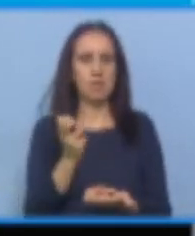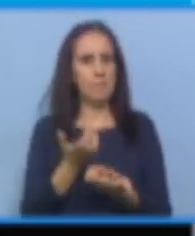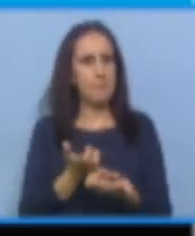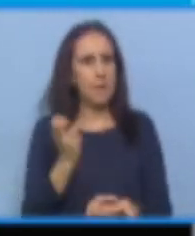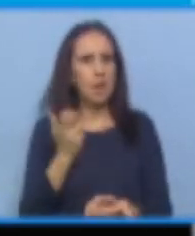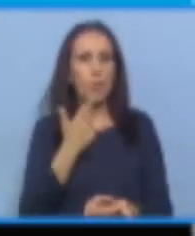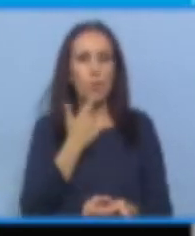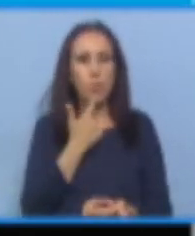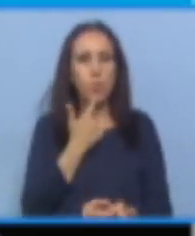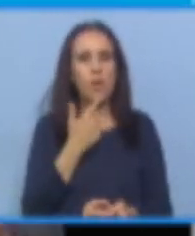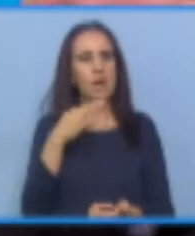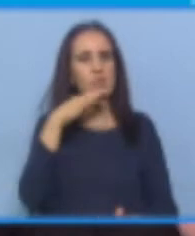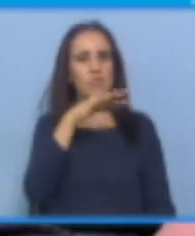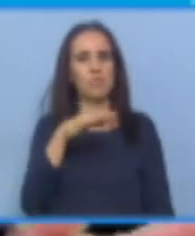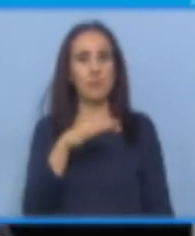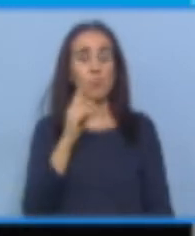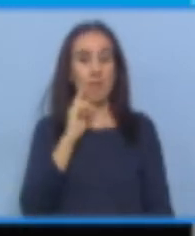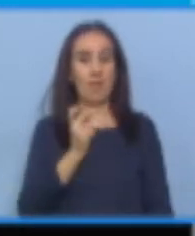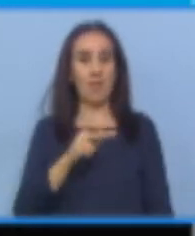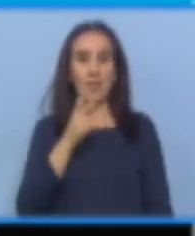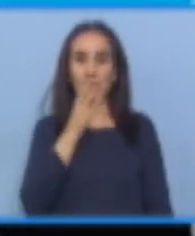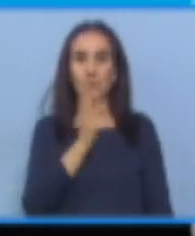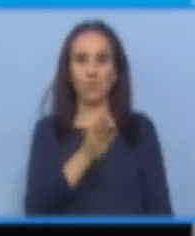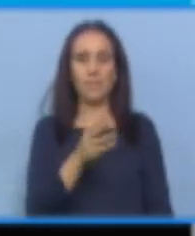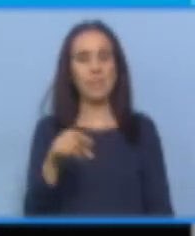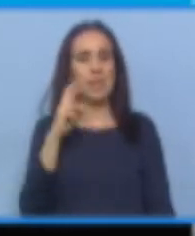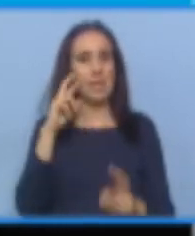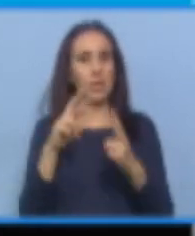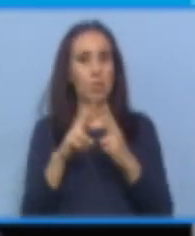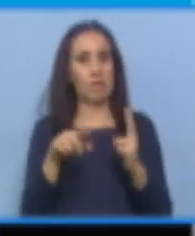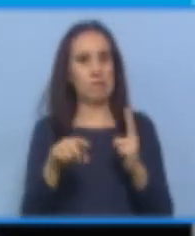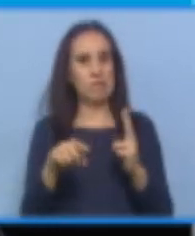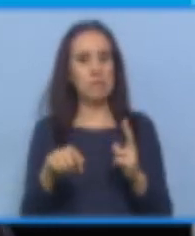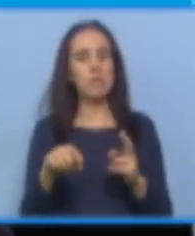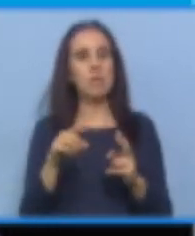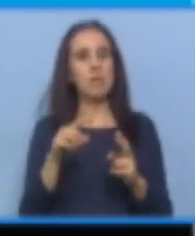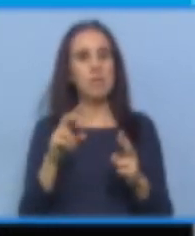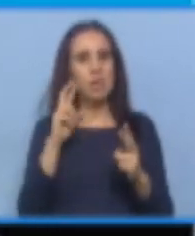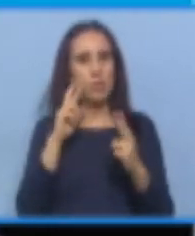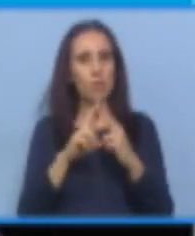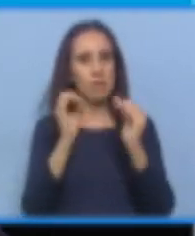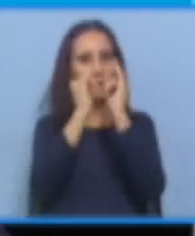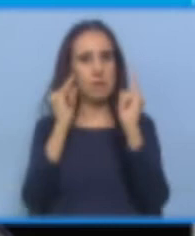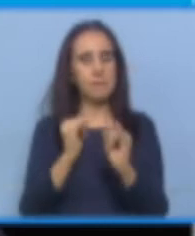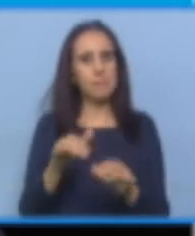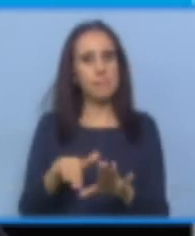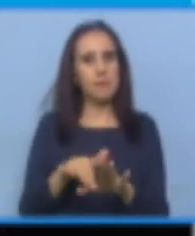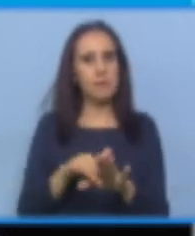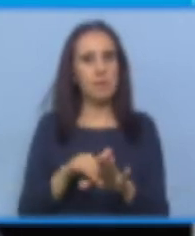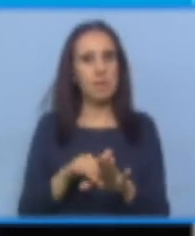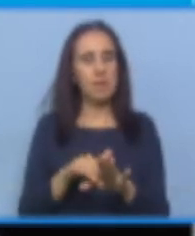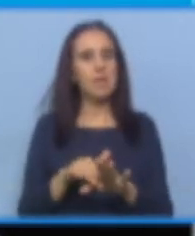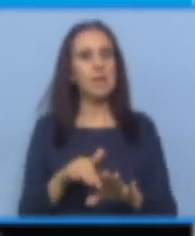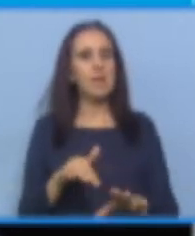marca profundamente as famílias, como a Ana referia, estes encontros, a participação nestes encontros internacionais